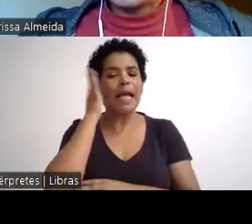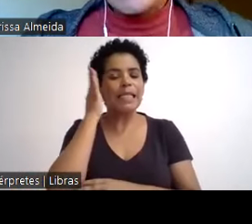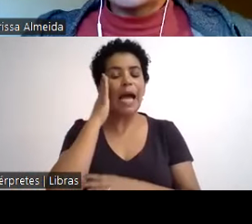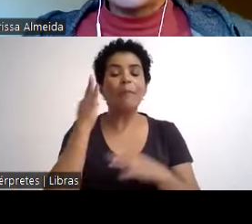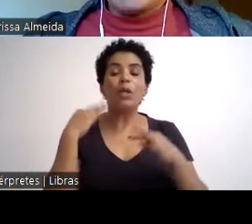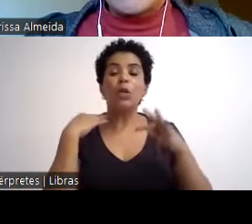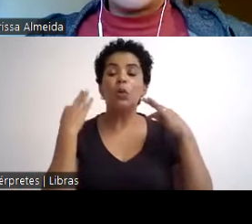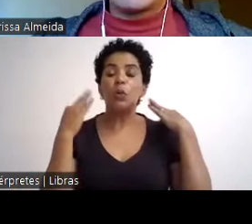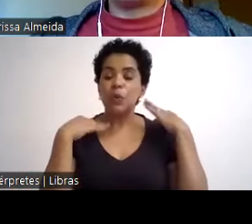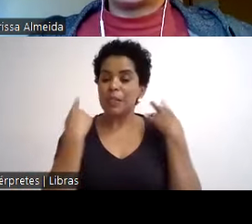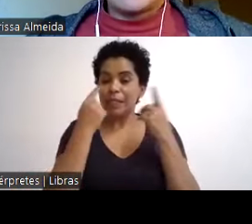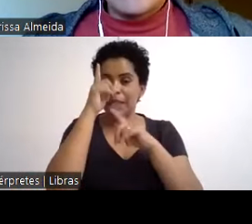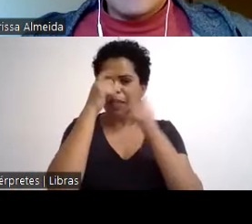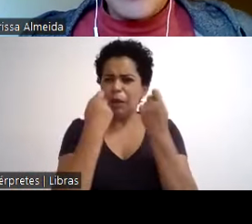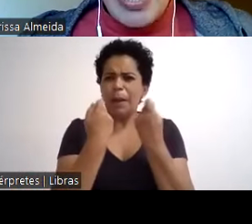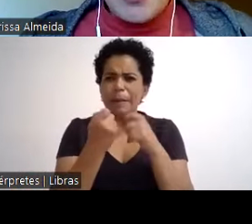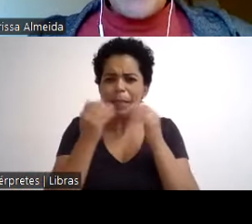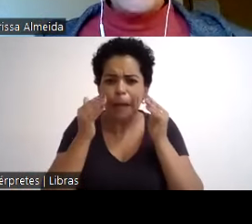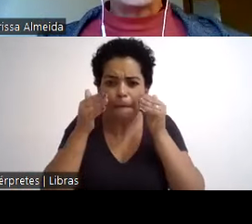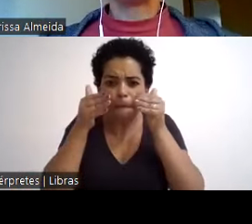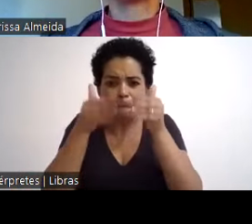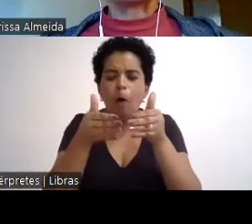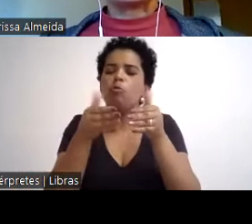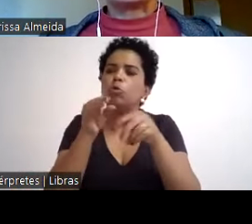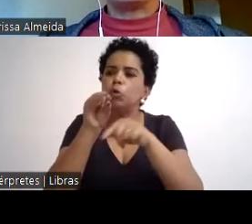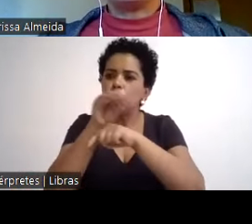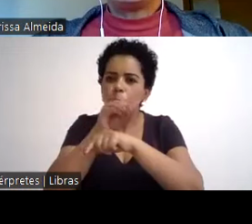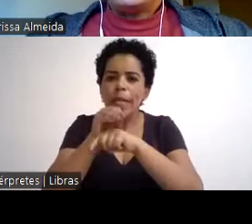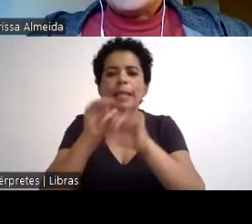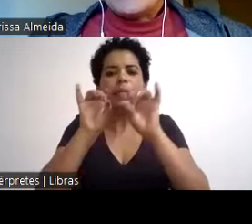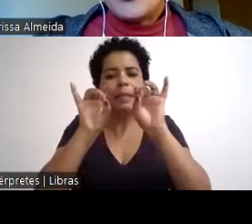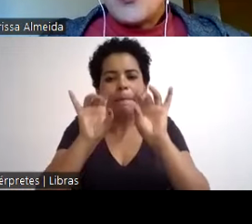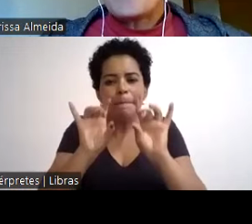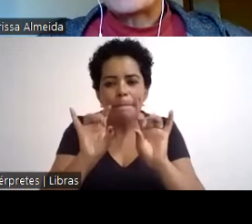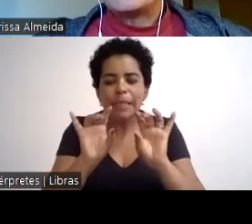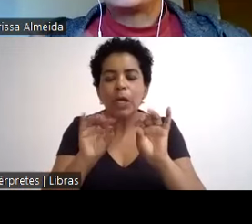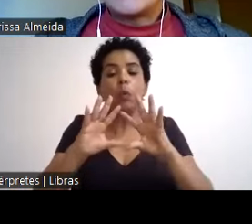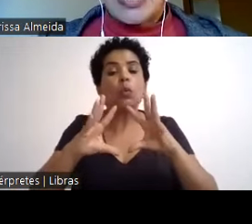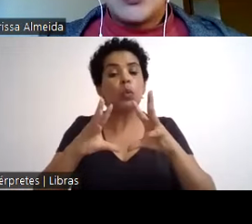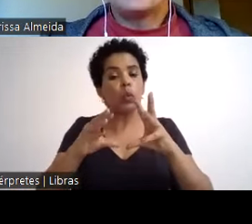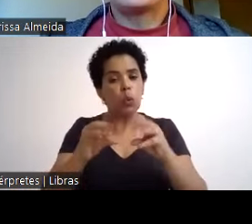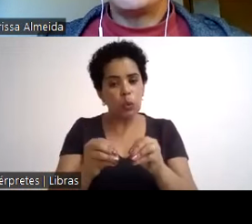que precisa de uma atenção, precisa de um cuidado. Então, tudo isso